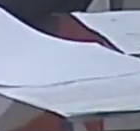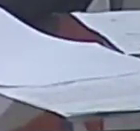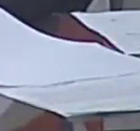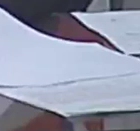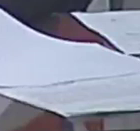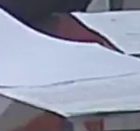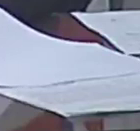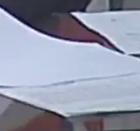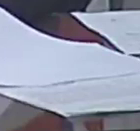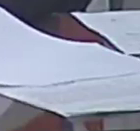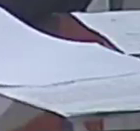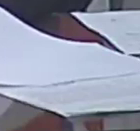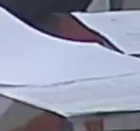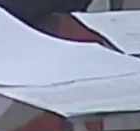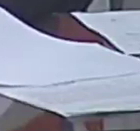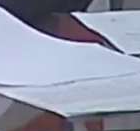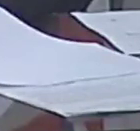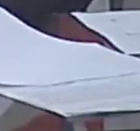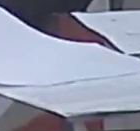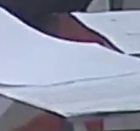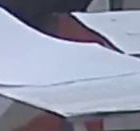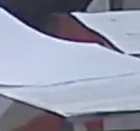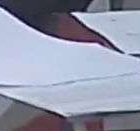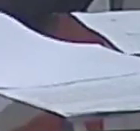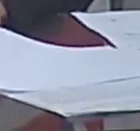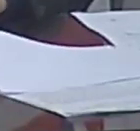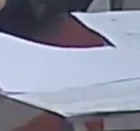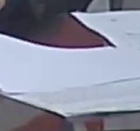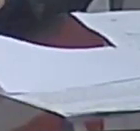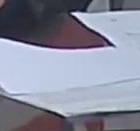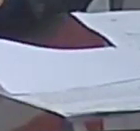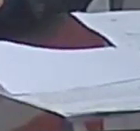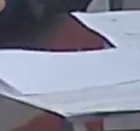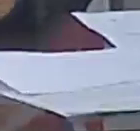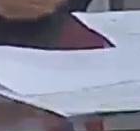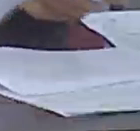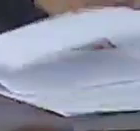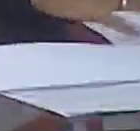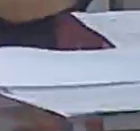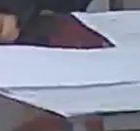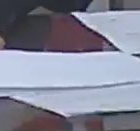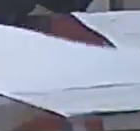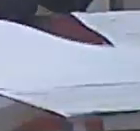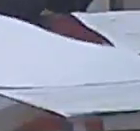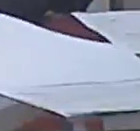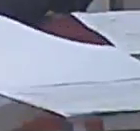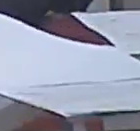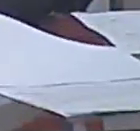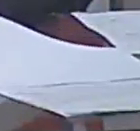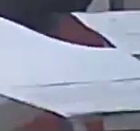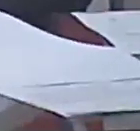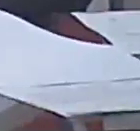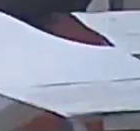faltando, principalmente losartana e paracetamol, nas farmácias das unidades de saúde básica, as UBSs.